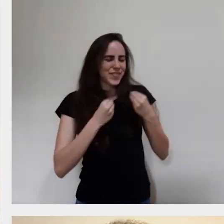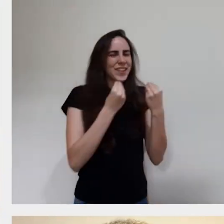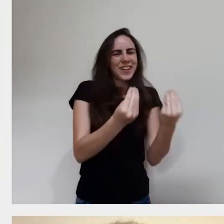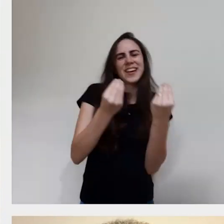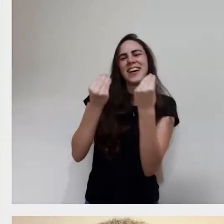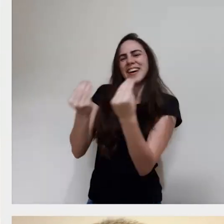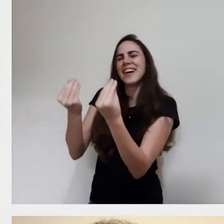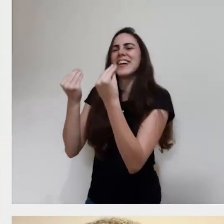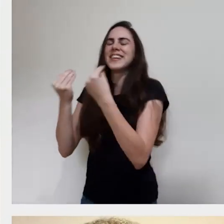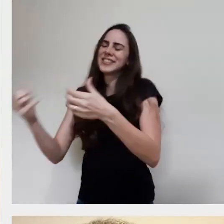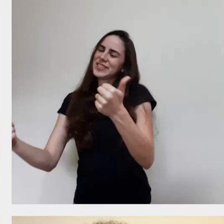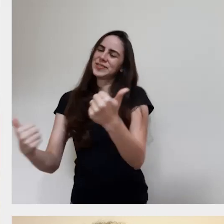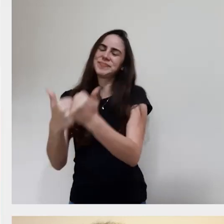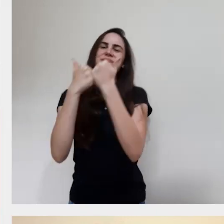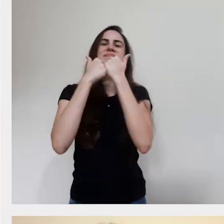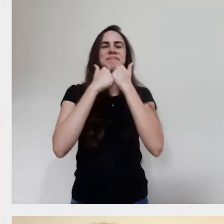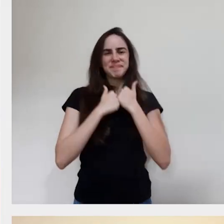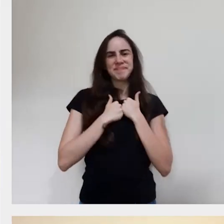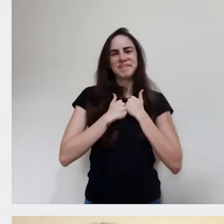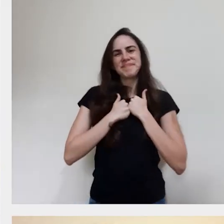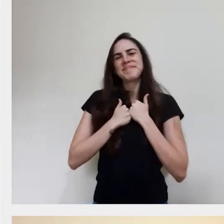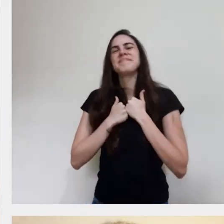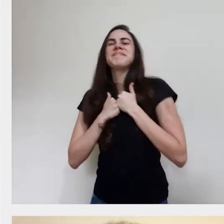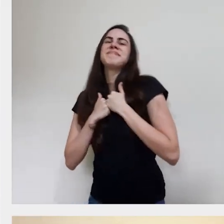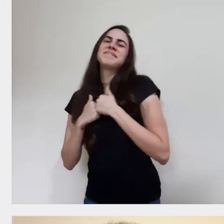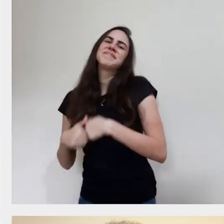nós todos deu.